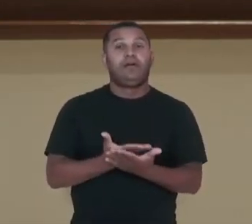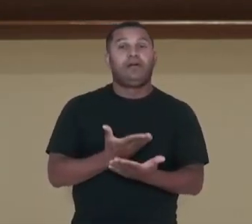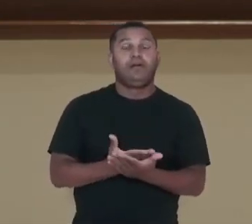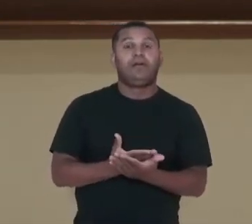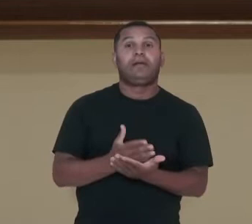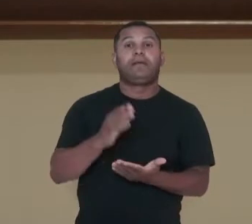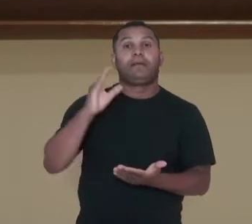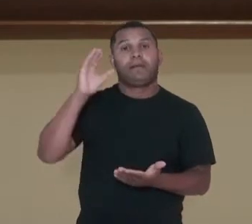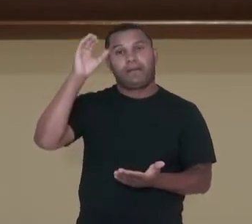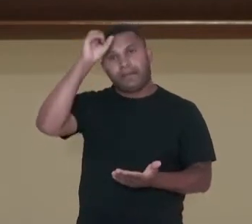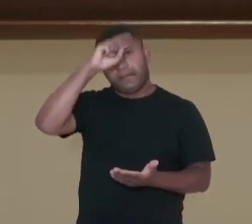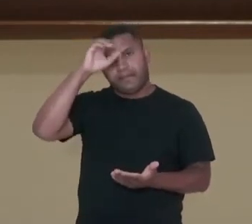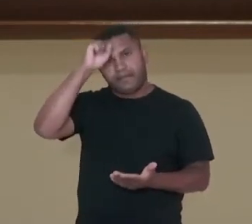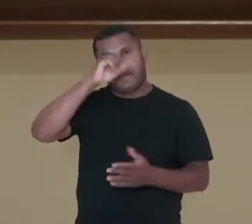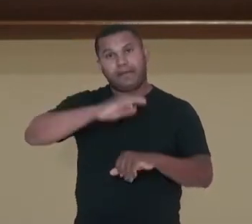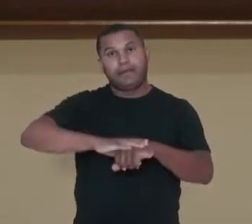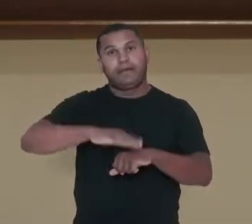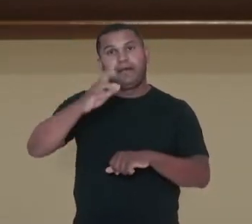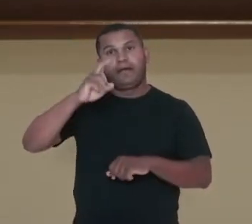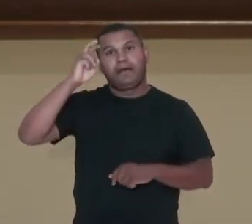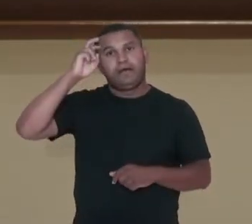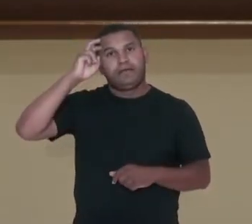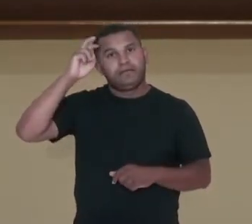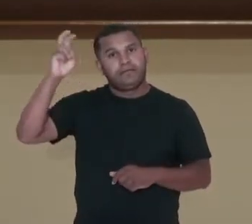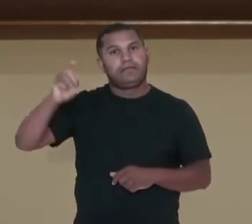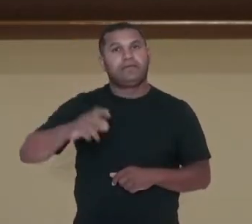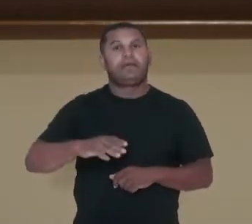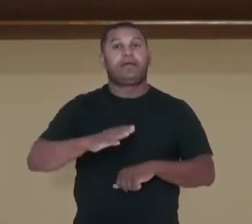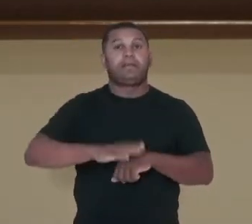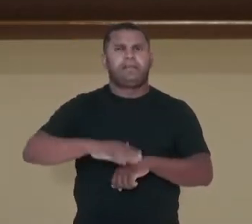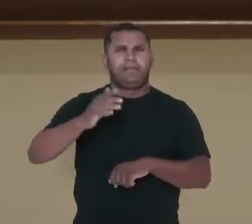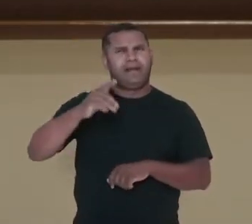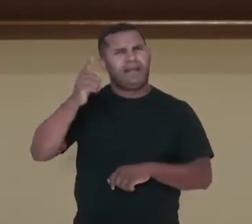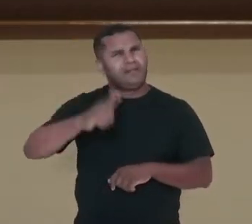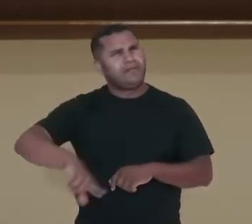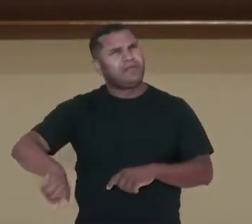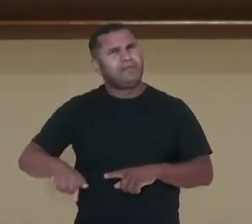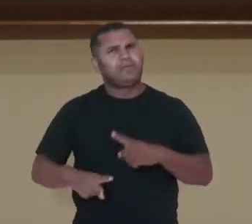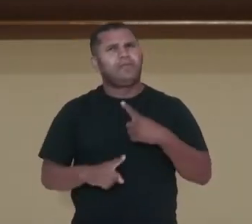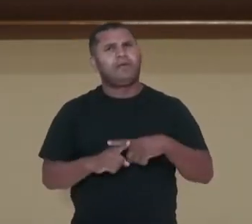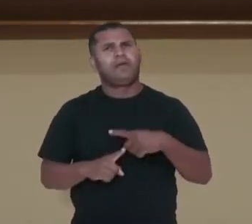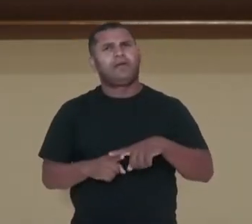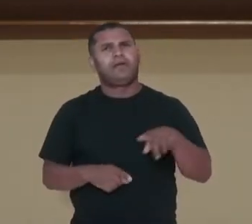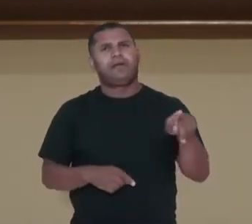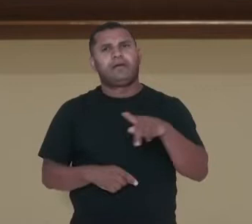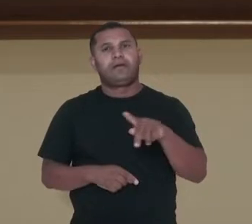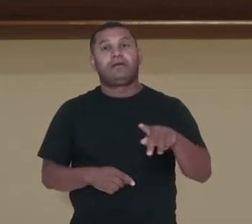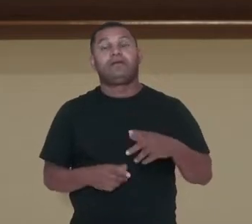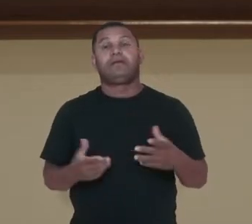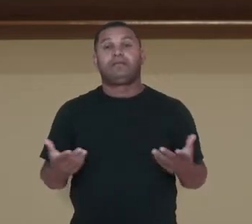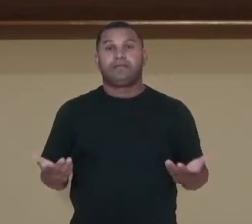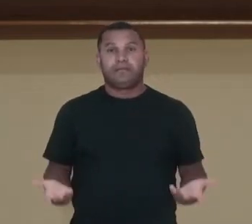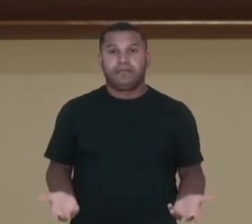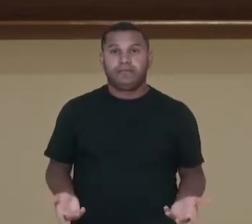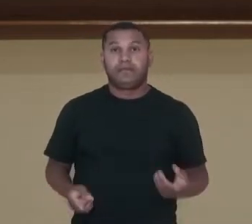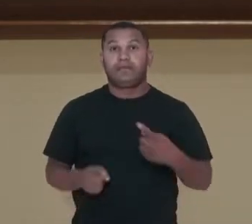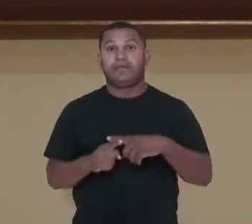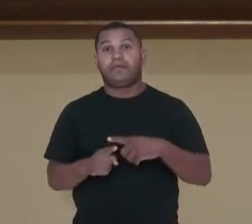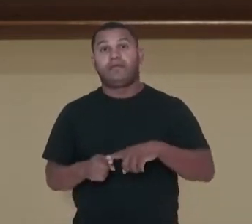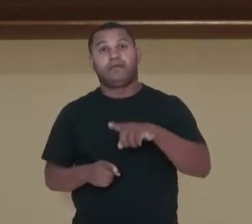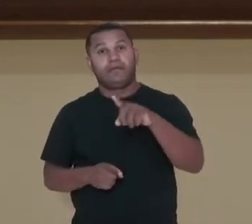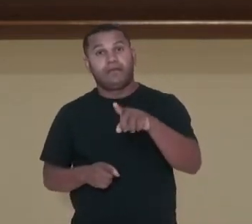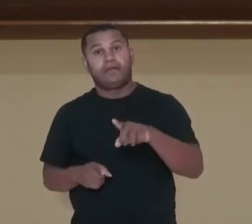mais conhecimento. Mais, professora? Por que mais? Isso mesmo! Porque você